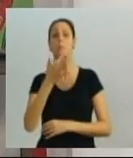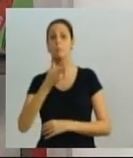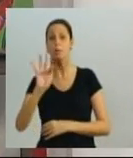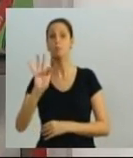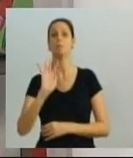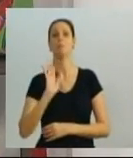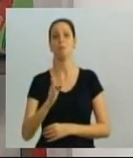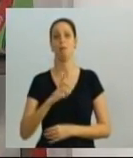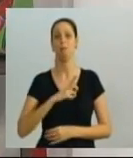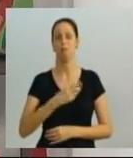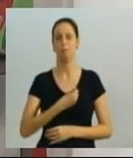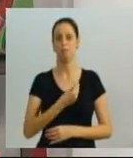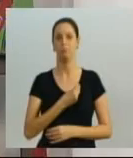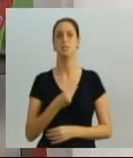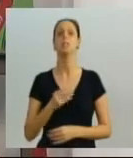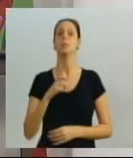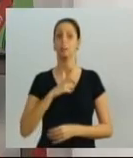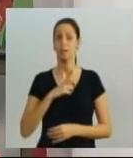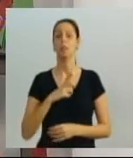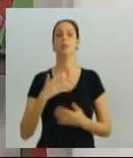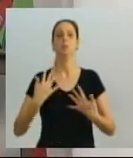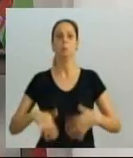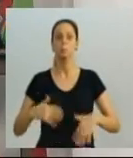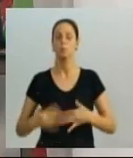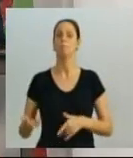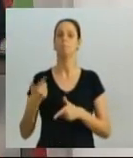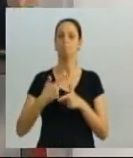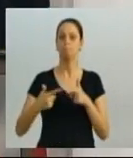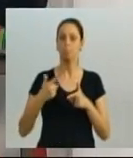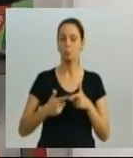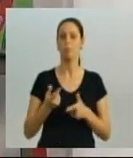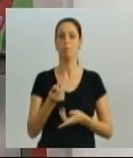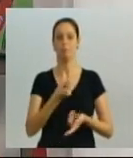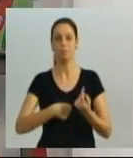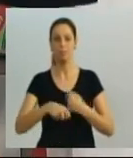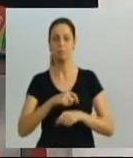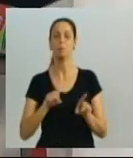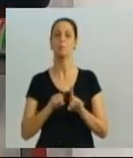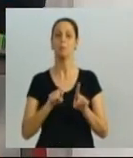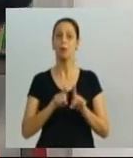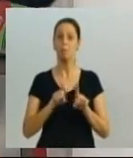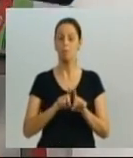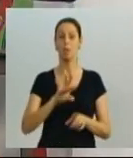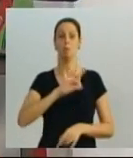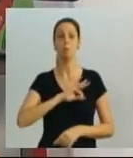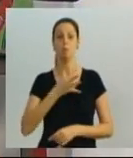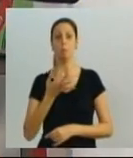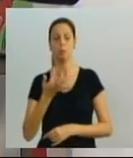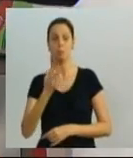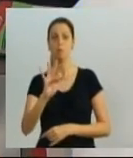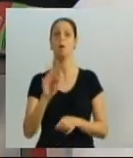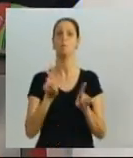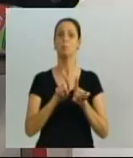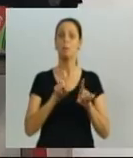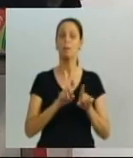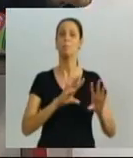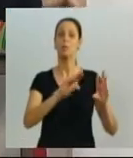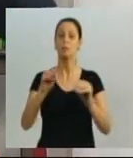invadida por escândalos financeiros, está invadida pela Polícia Federal, baixando nos partidos